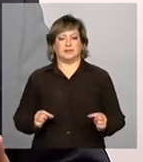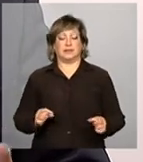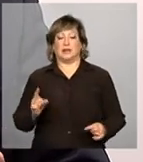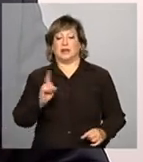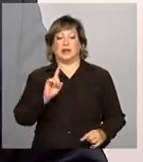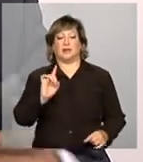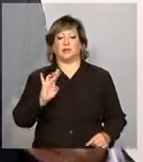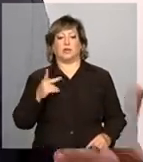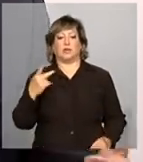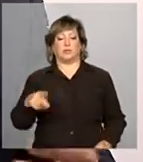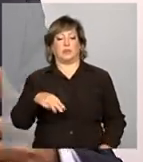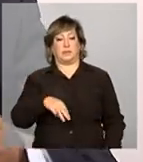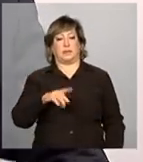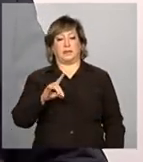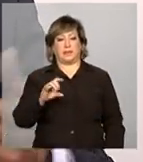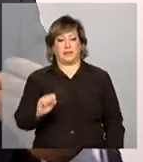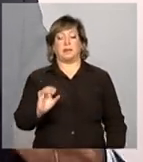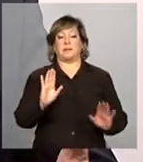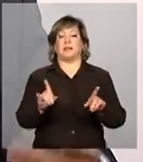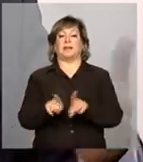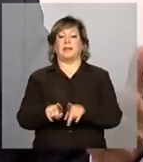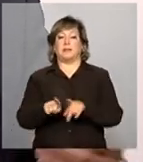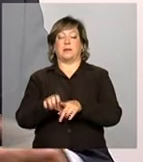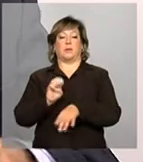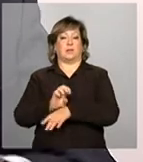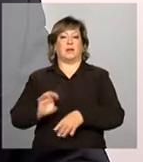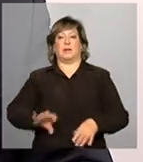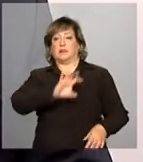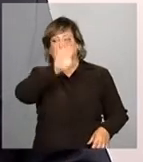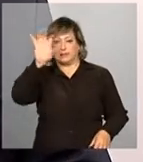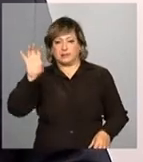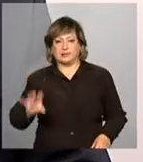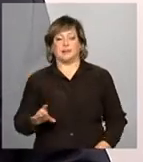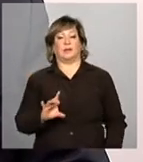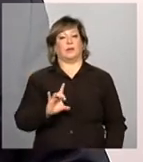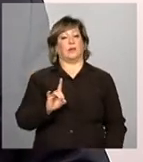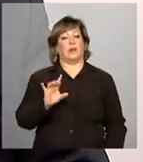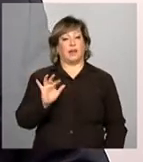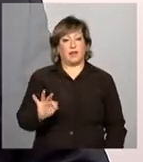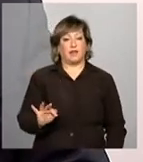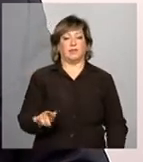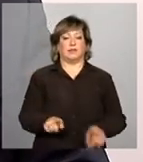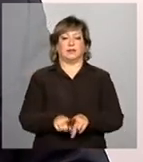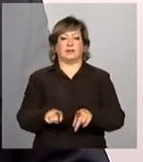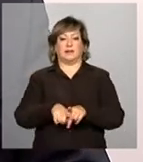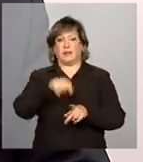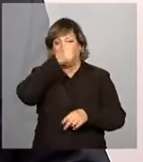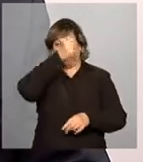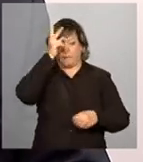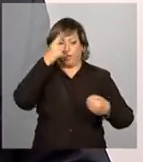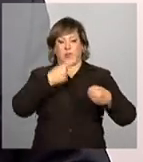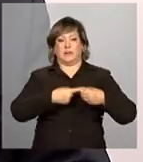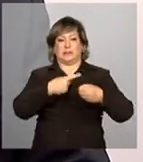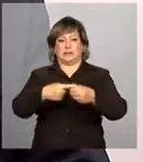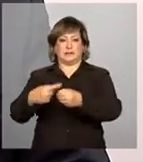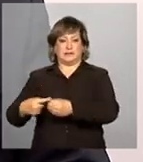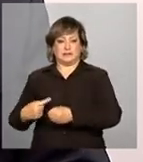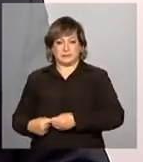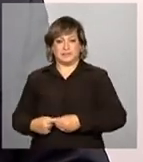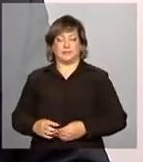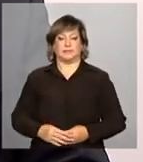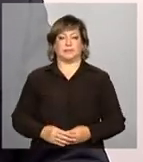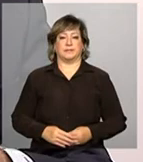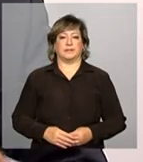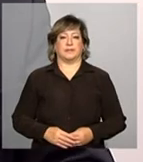ministério envolvimento social mas também dos Estados do DF e dos tempos dos Municípios né E